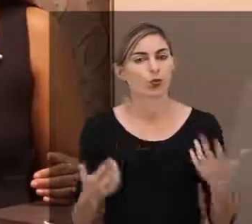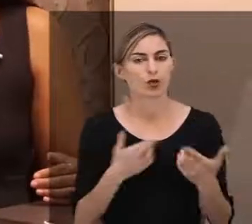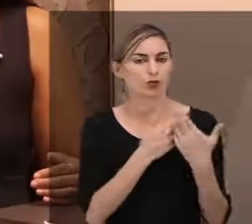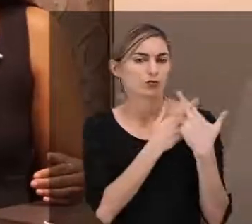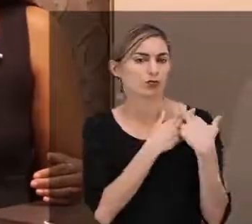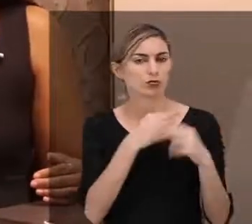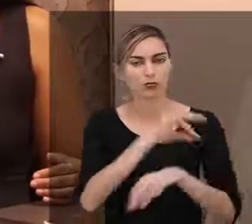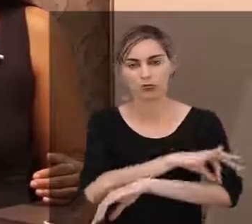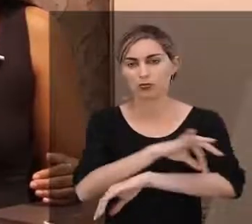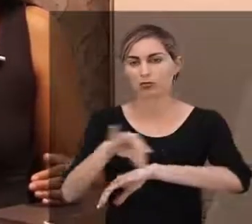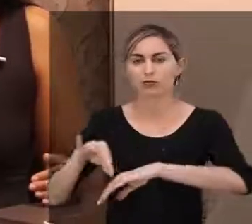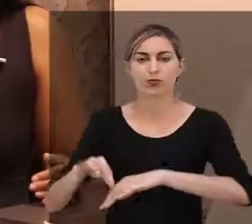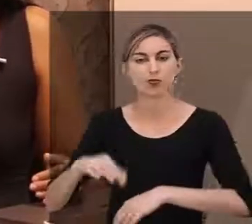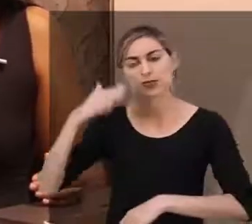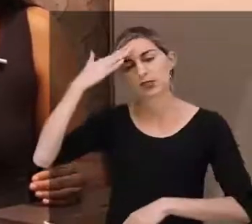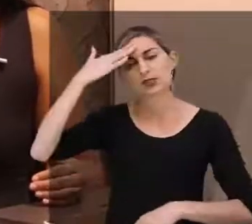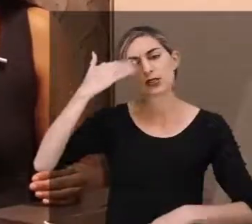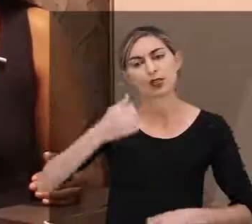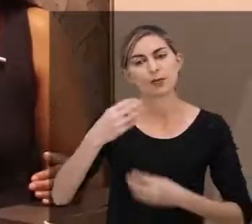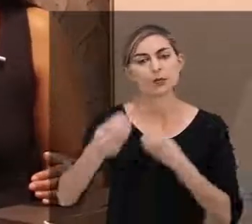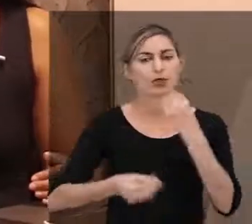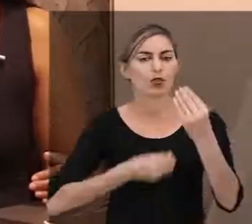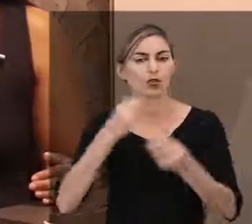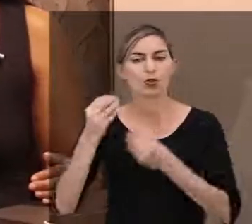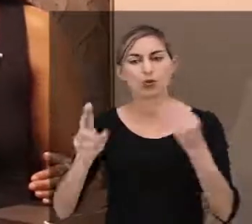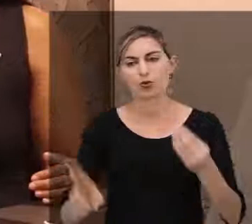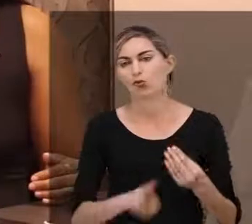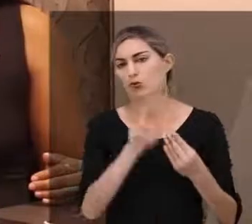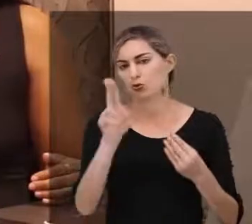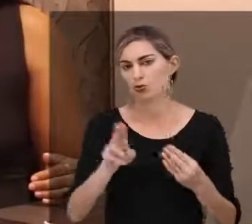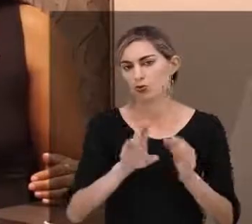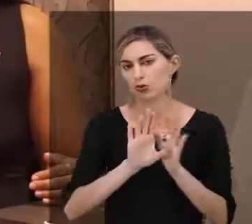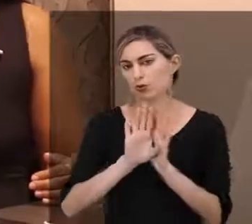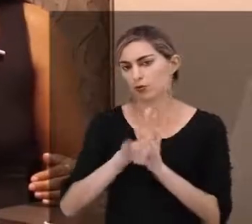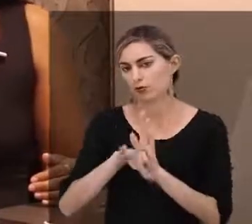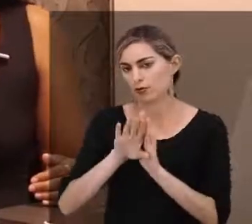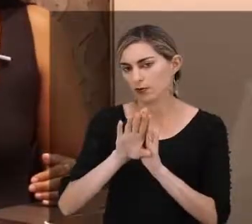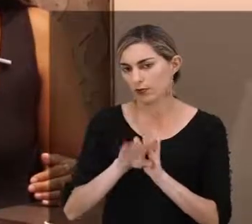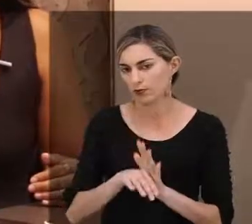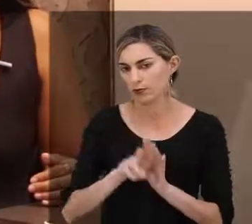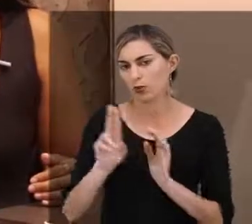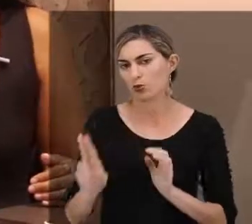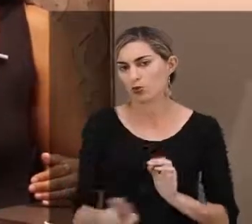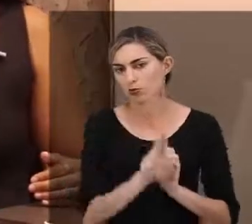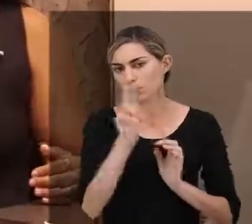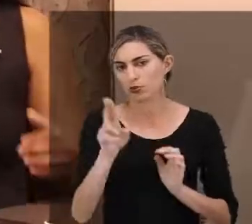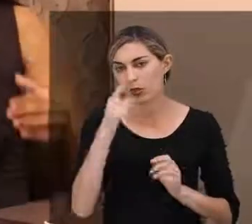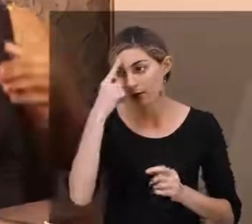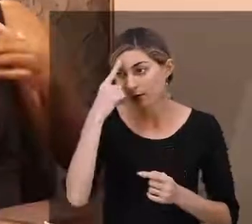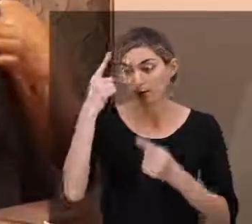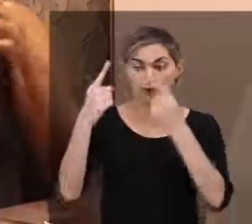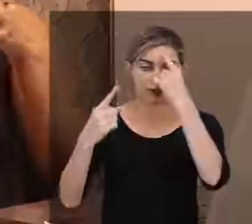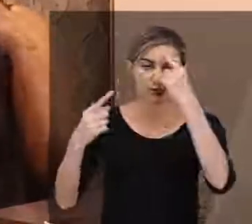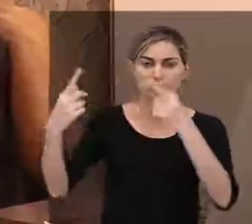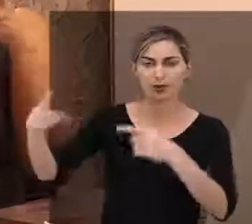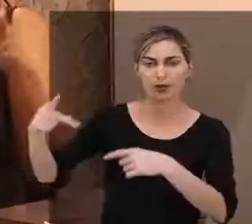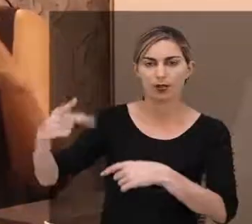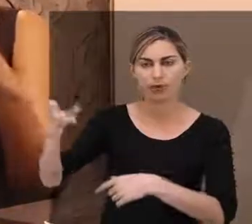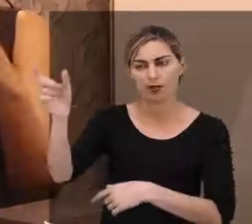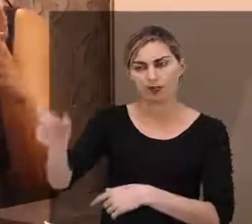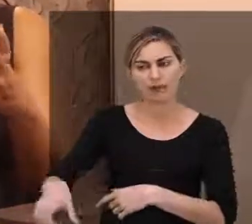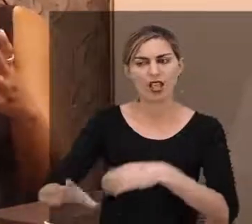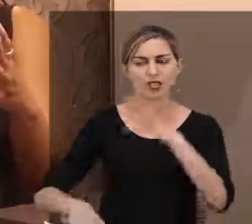do arquiteto? Saber como utilizar da melhor forma esse conceito, utilizar a ideia do cliente, que às vezes está um